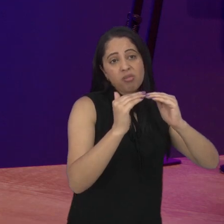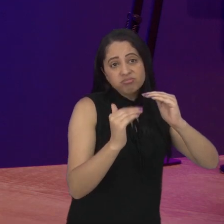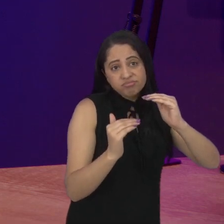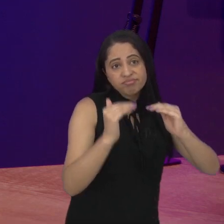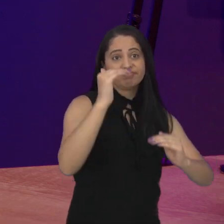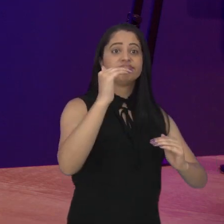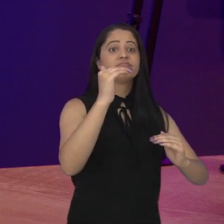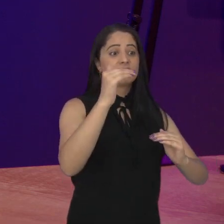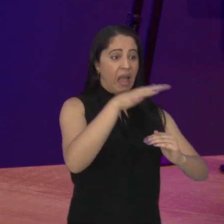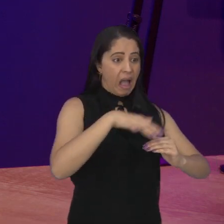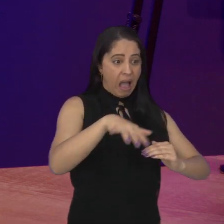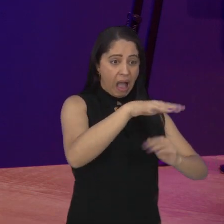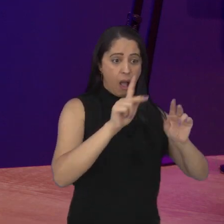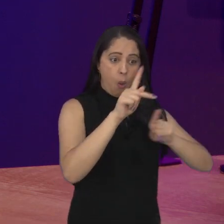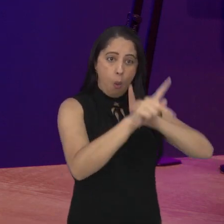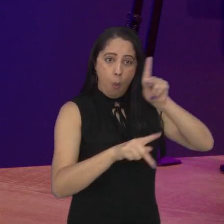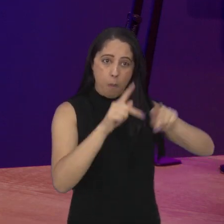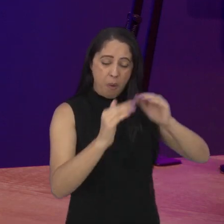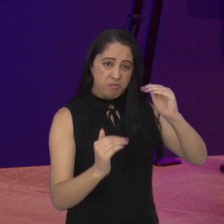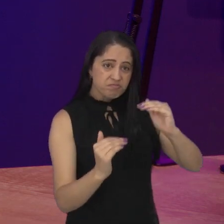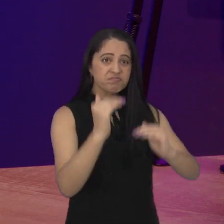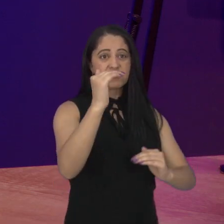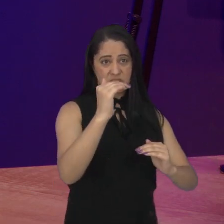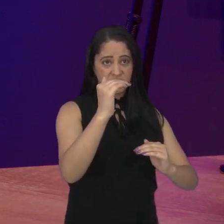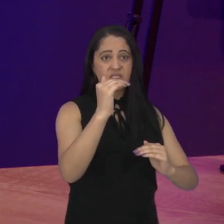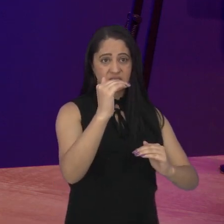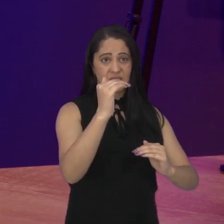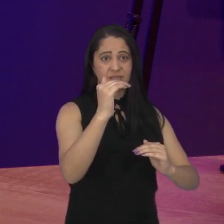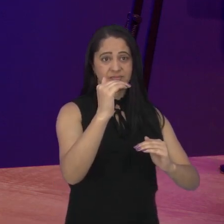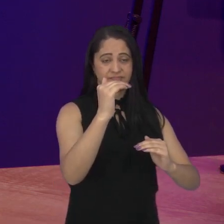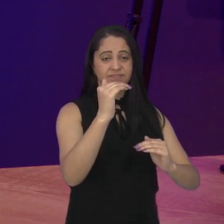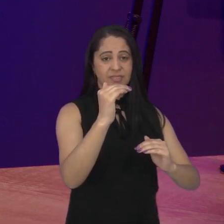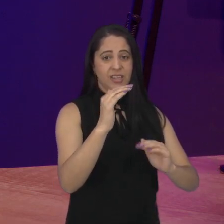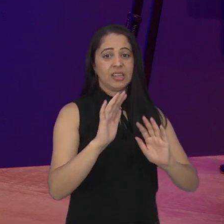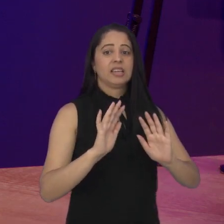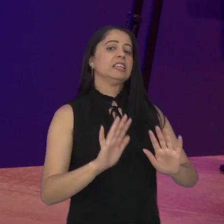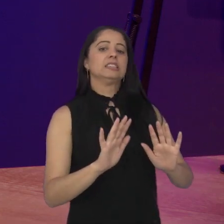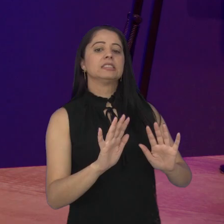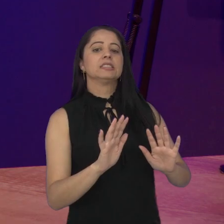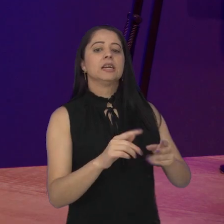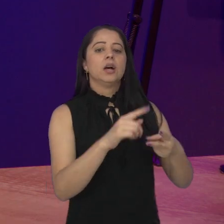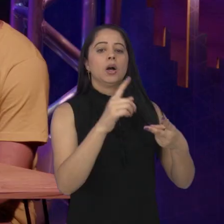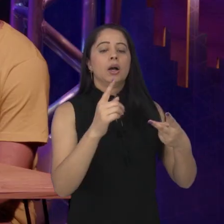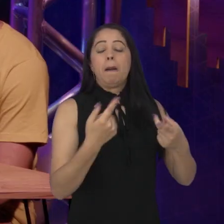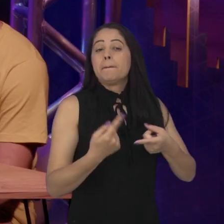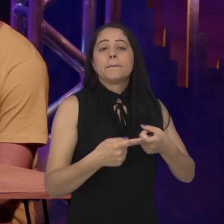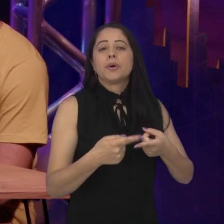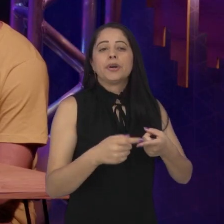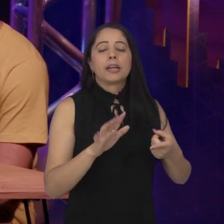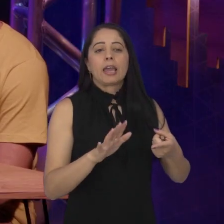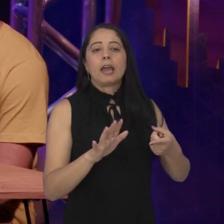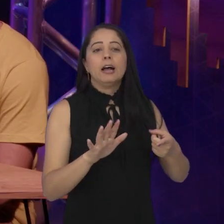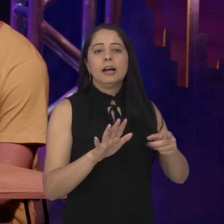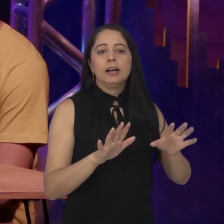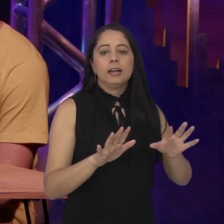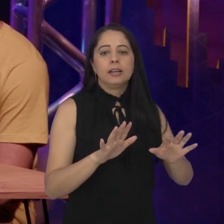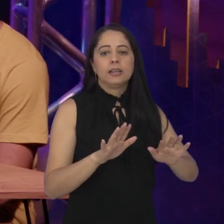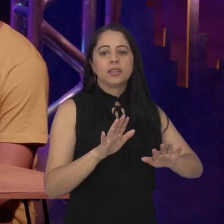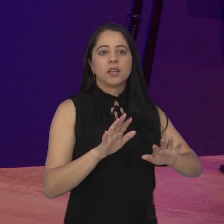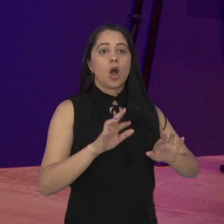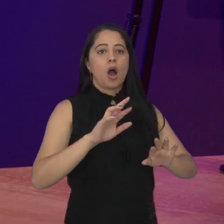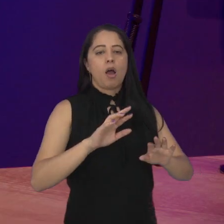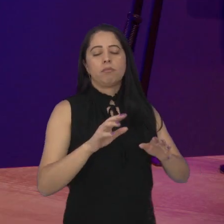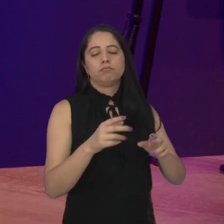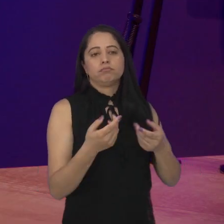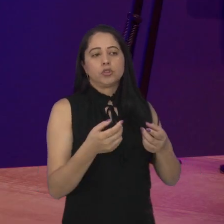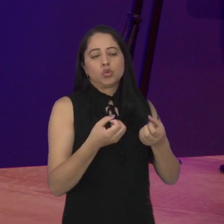país que tem um país igualitário, um país equitativo. Porque, na verdade, a gente